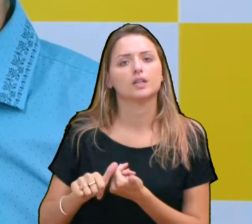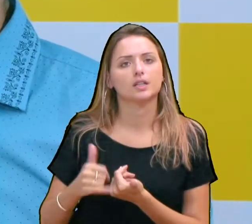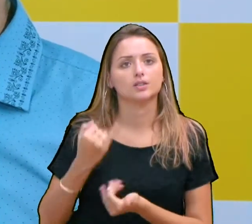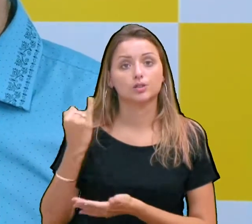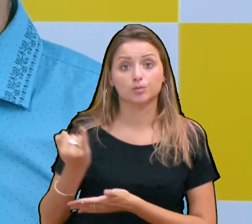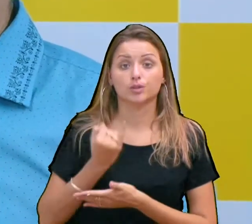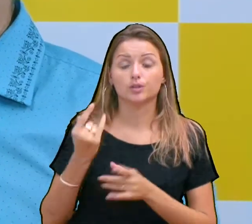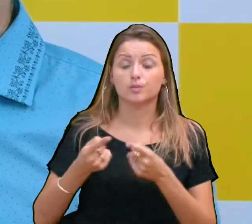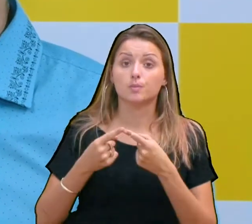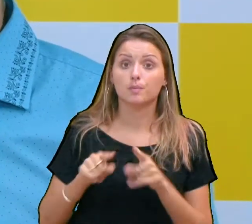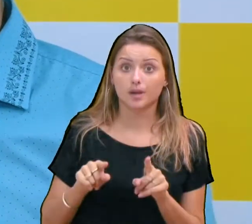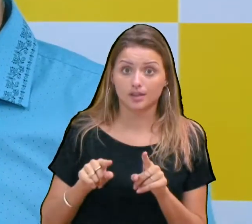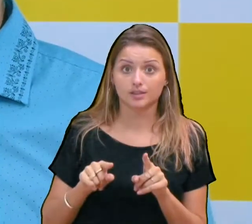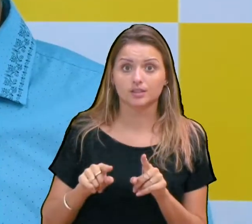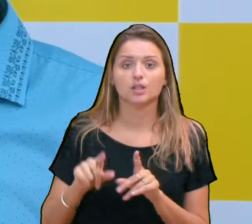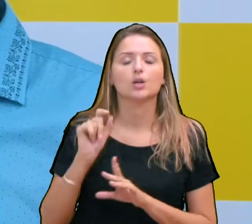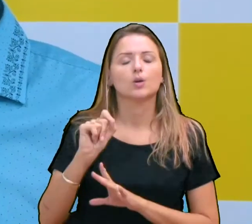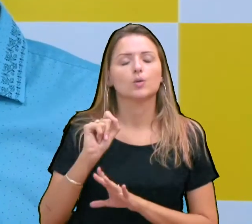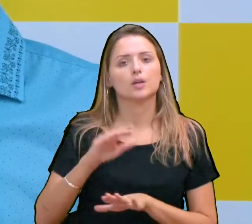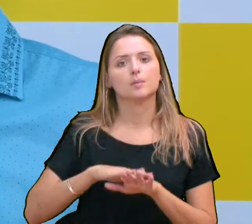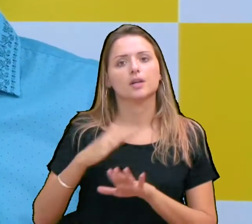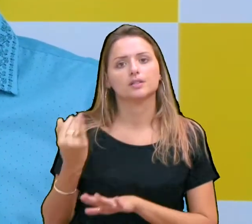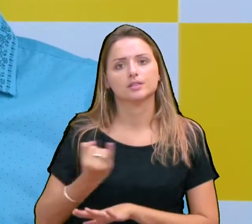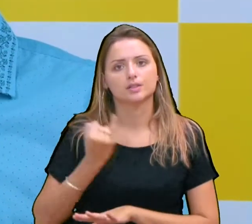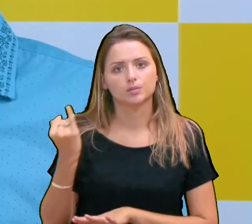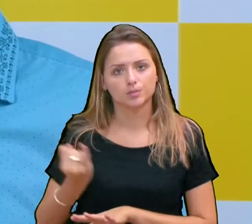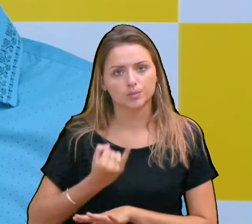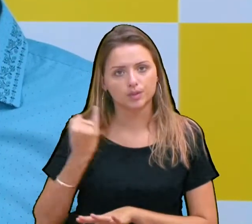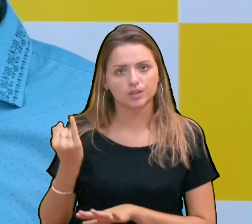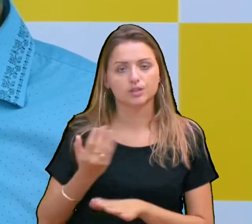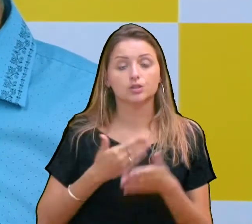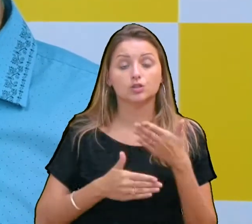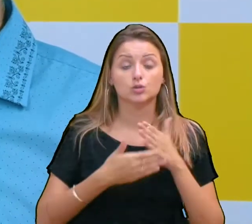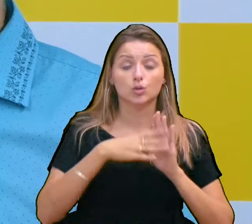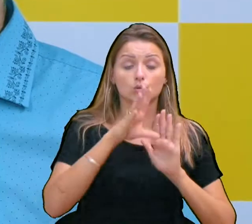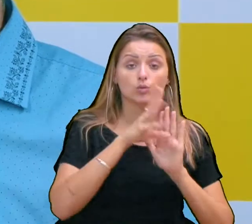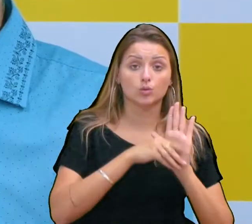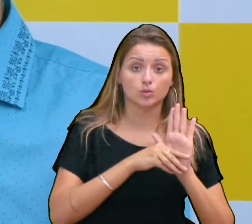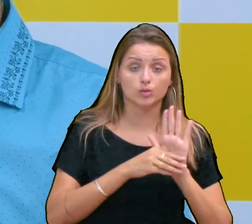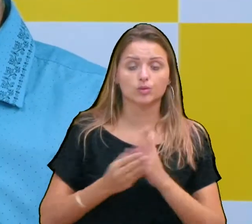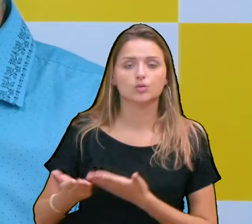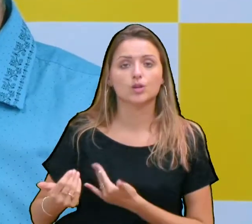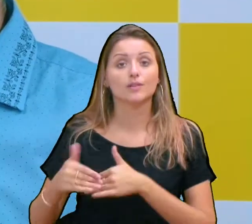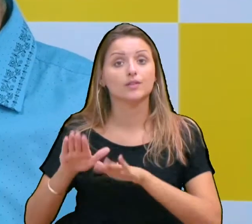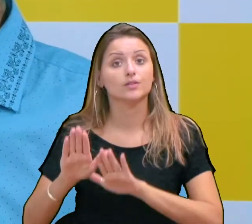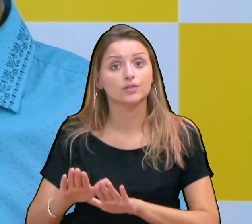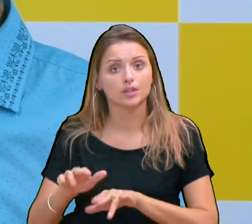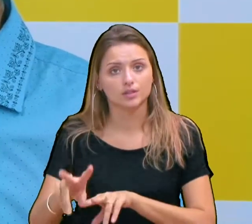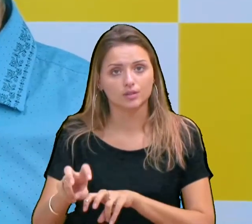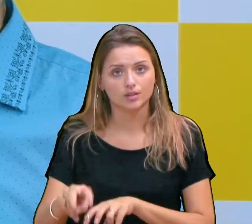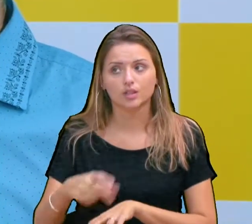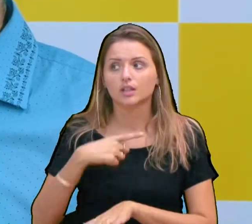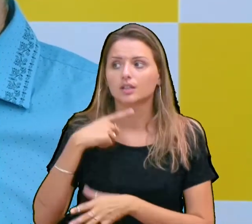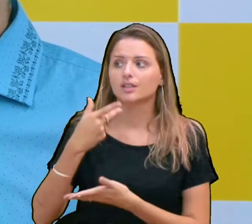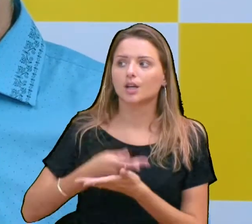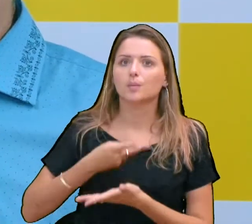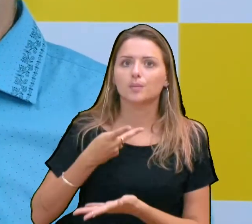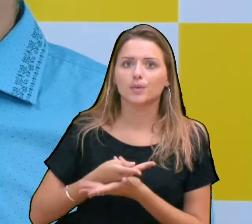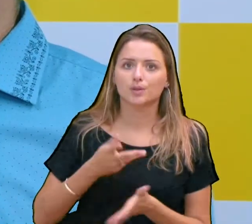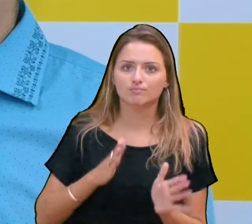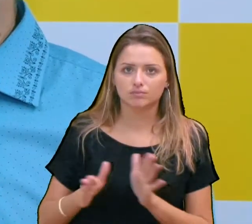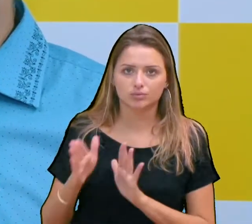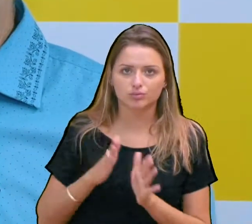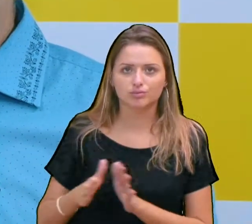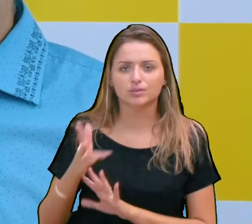importante, mas lá no final quem pesa, além de todo esse conteúdo, é que o jovem fique no interior, produza com muito orgulho, como